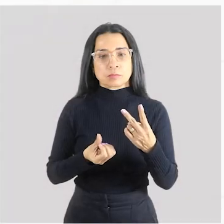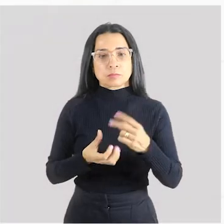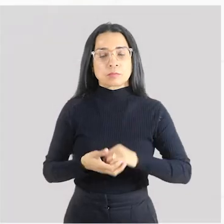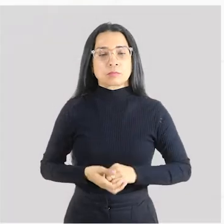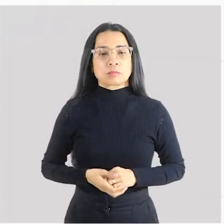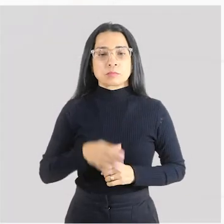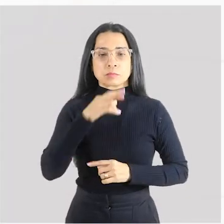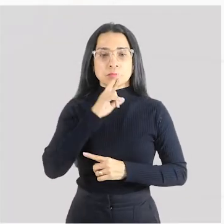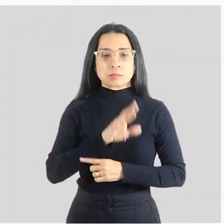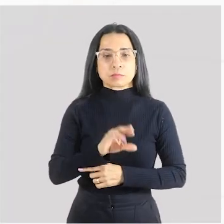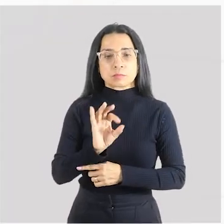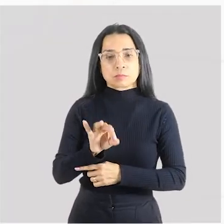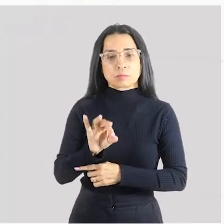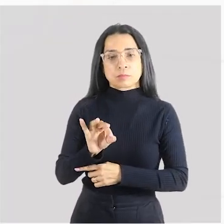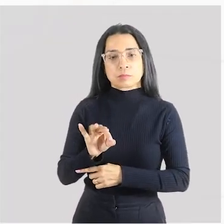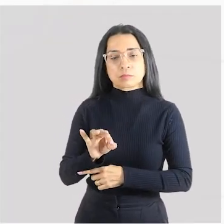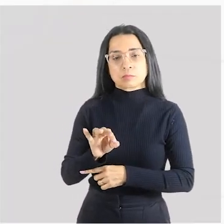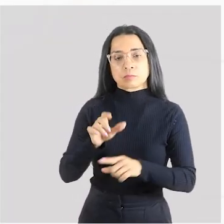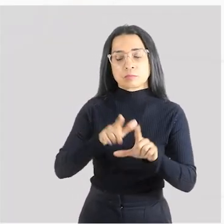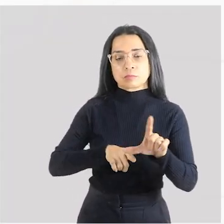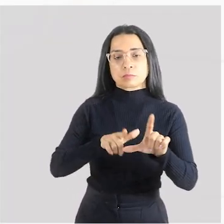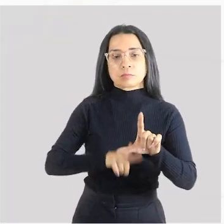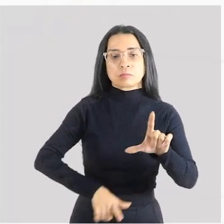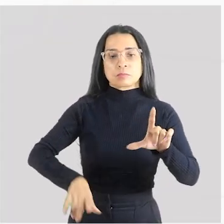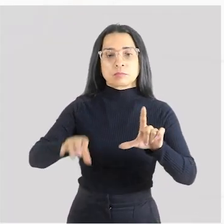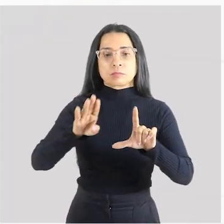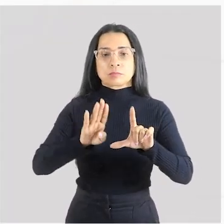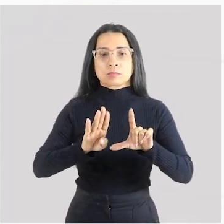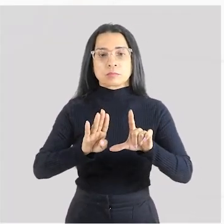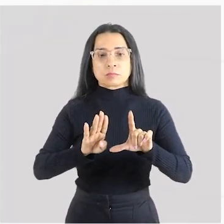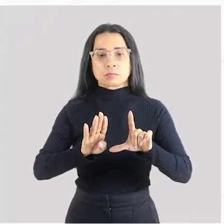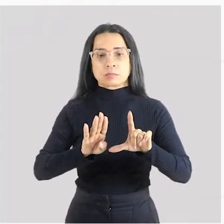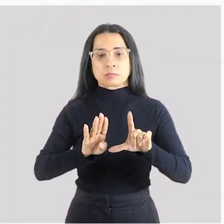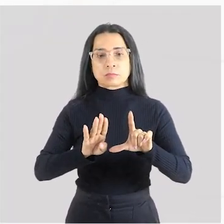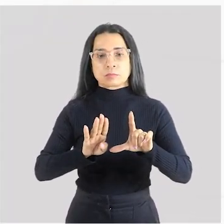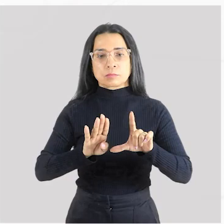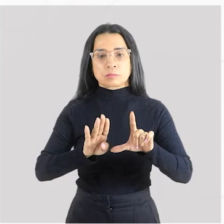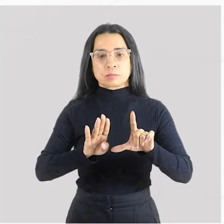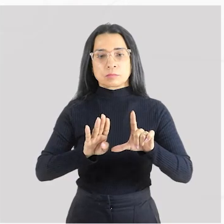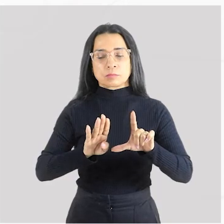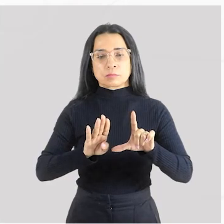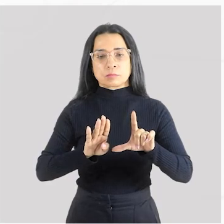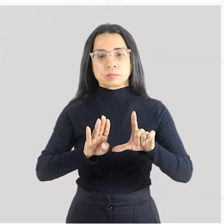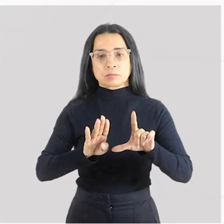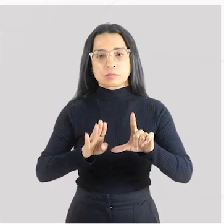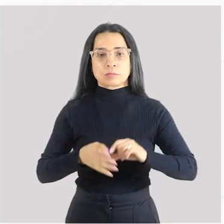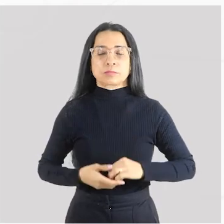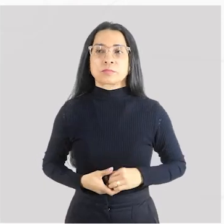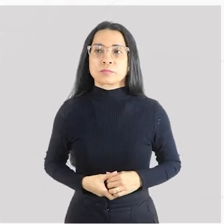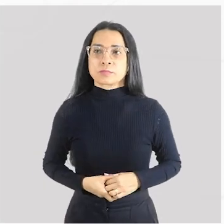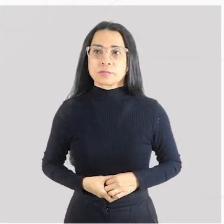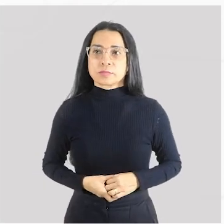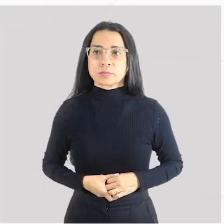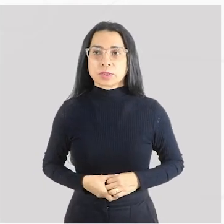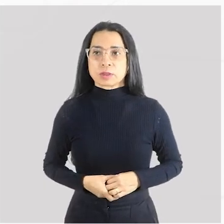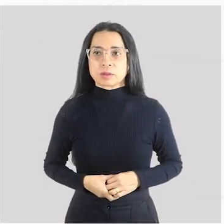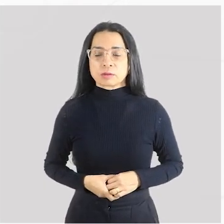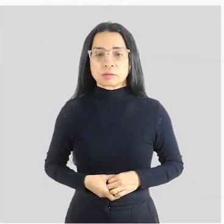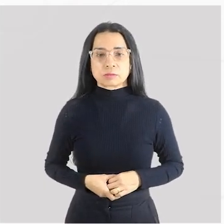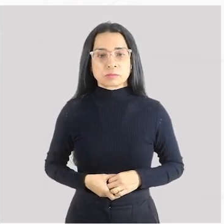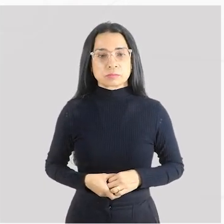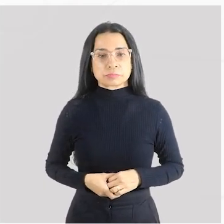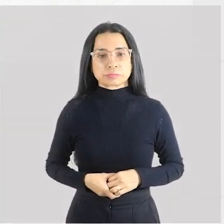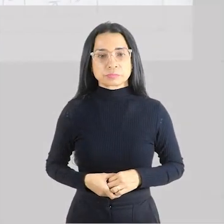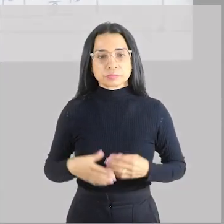Certo? Então, a resposta correta da nossa questão aqui é a letra B de bola.